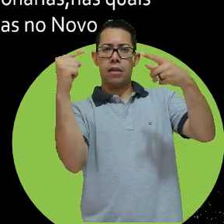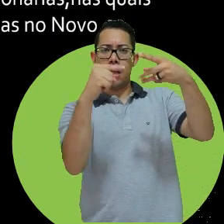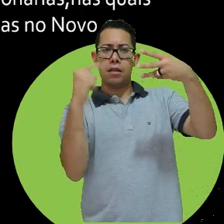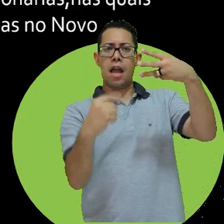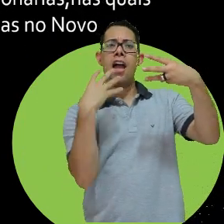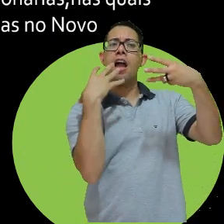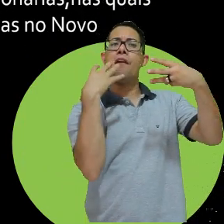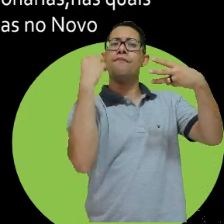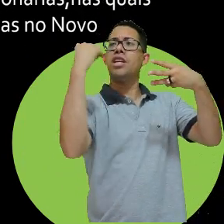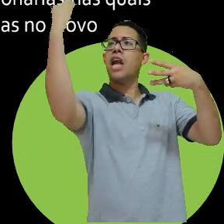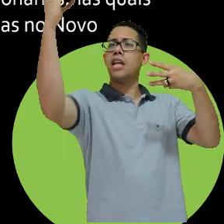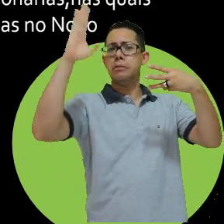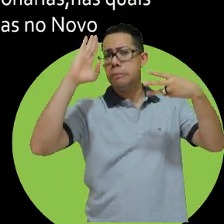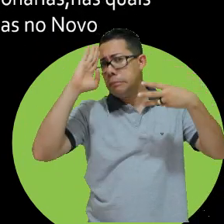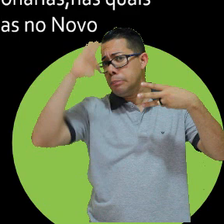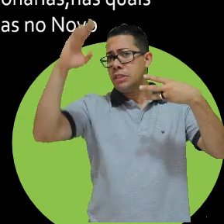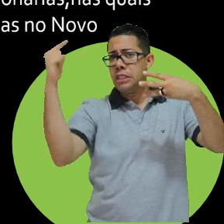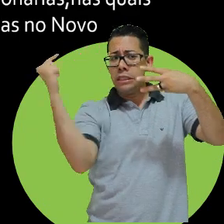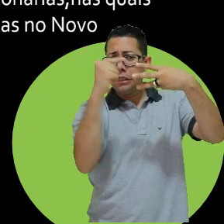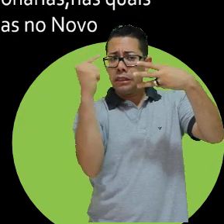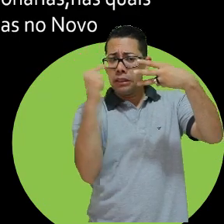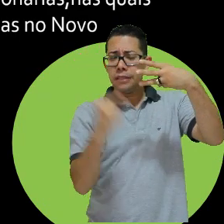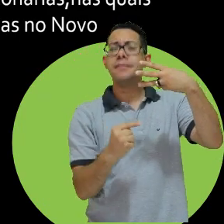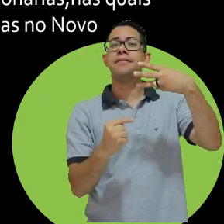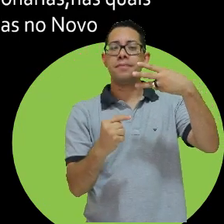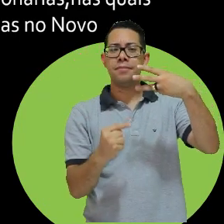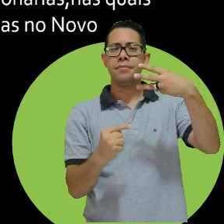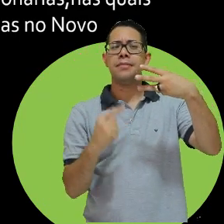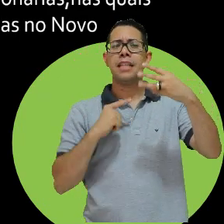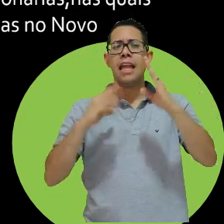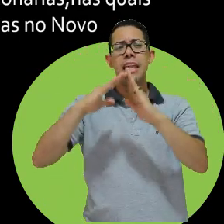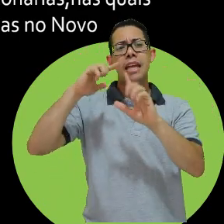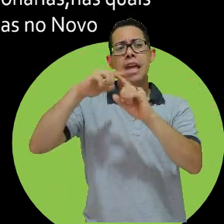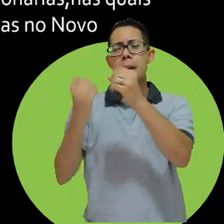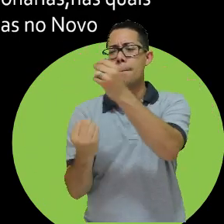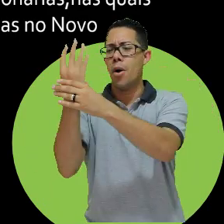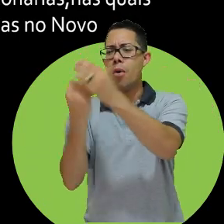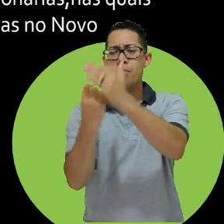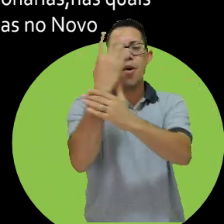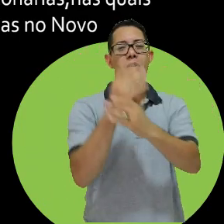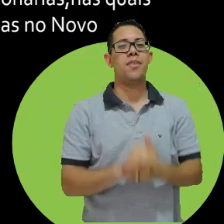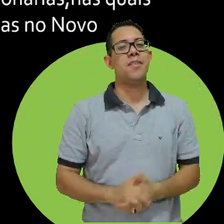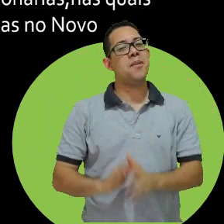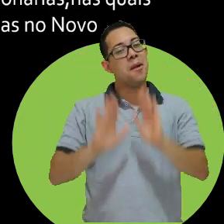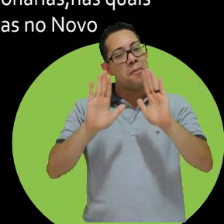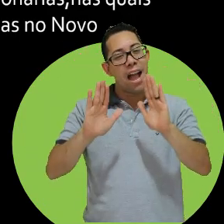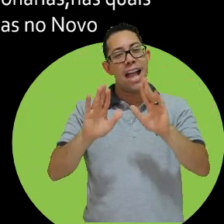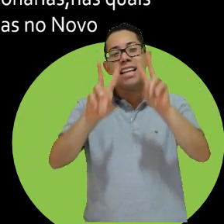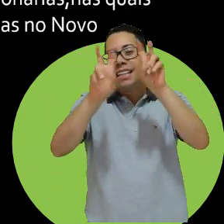quais ele fundou diversas igrejas conhecidas no Novo Testamento. Mas esse